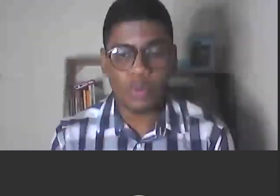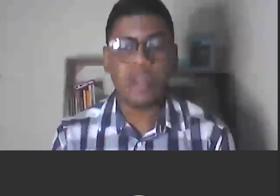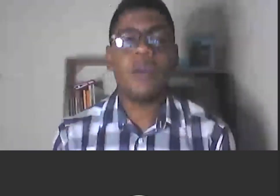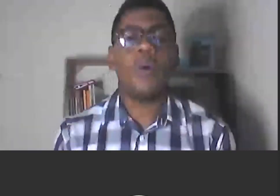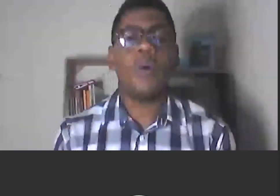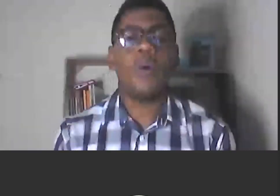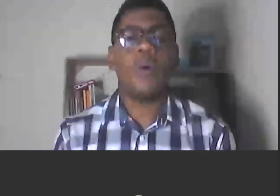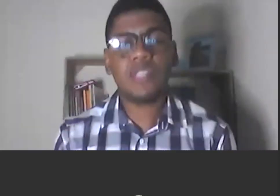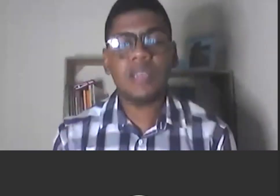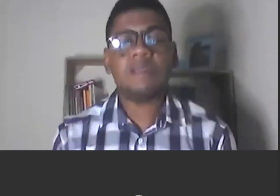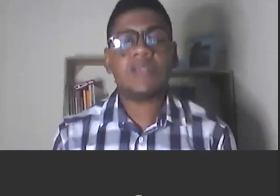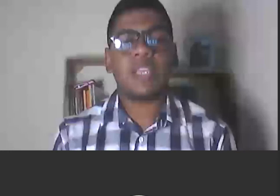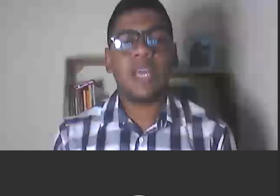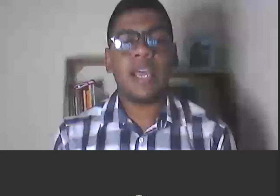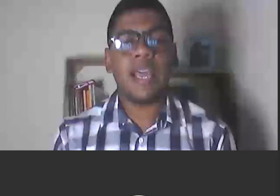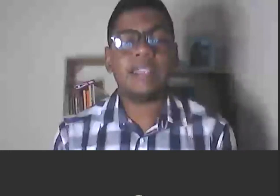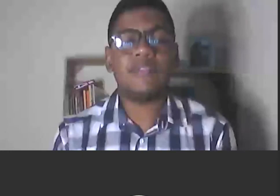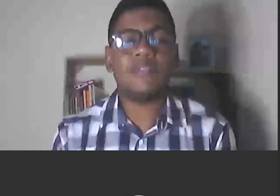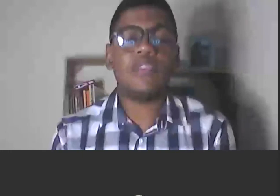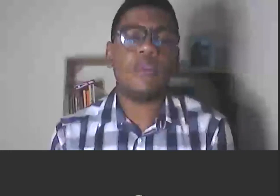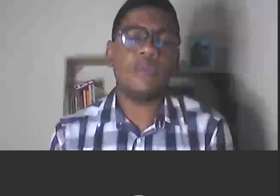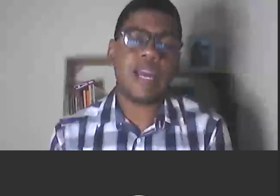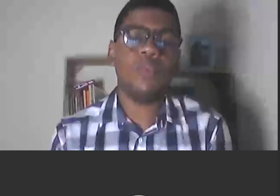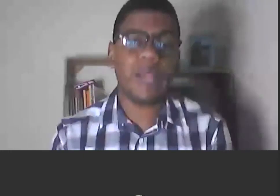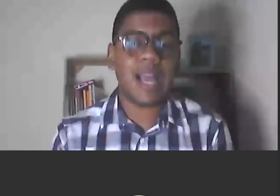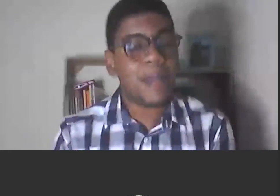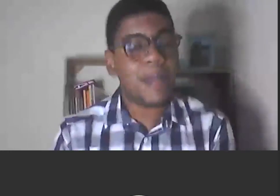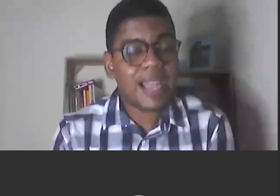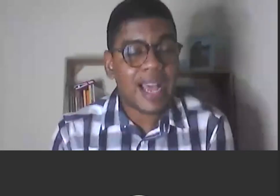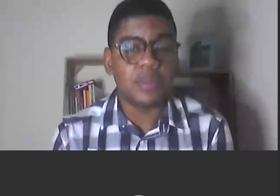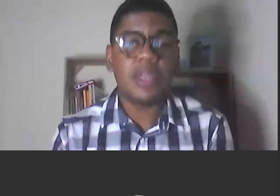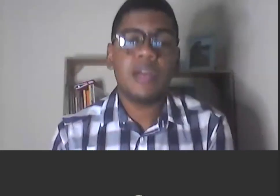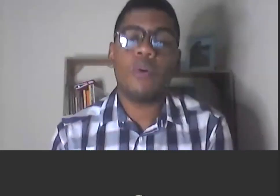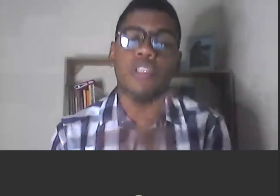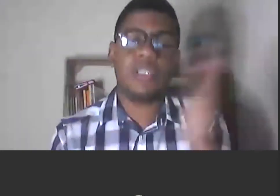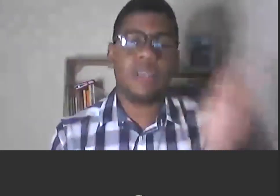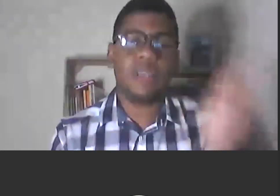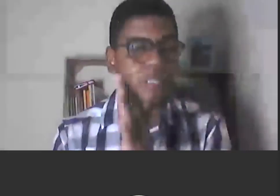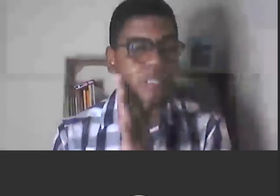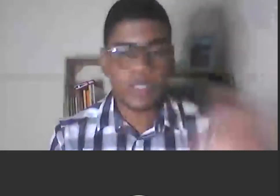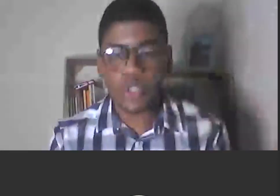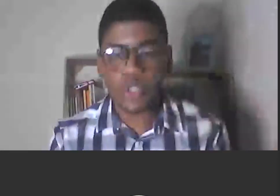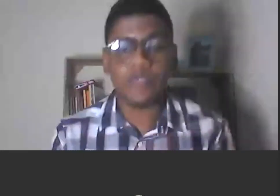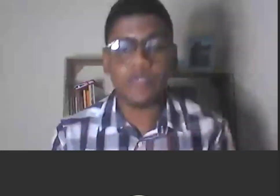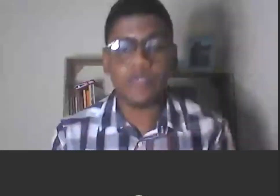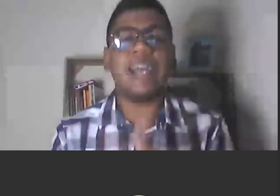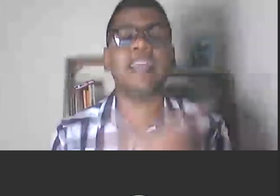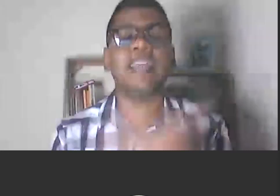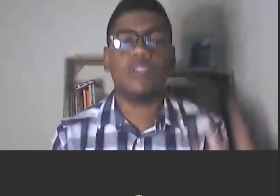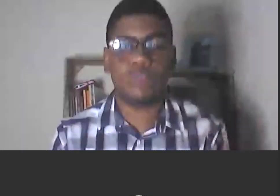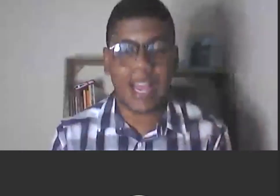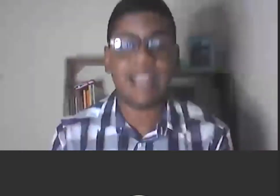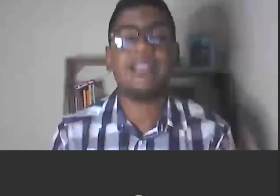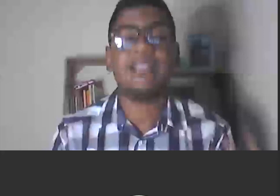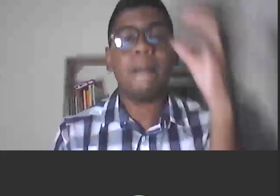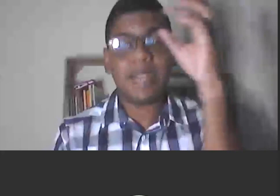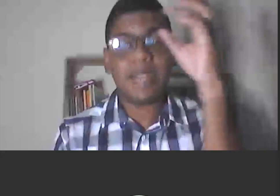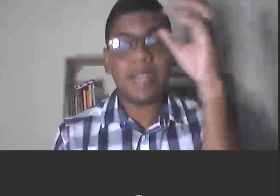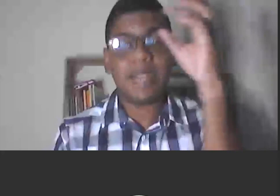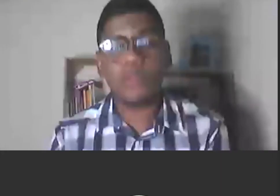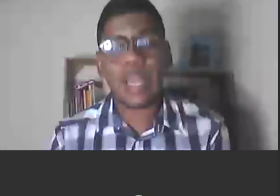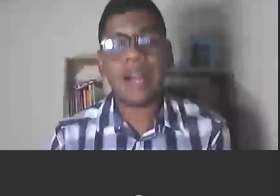outra pessoa. Ou se elas vão se encontrar em um lugar marcado, onde ambas as pessoas vão ter que sair dos seus